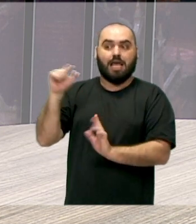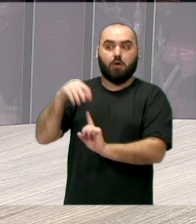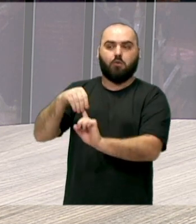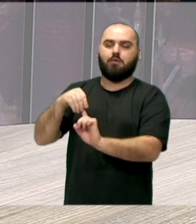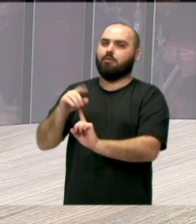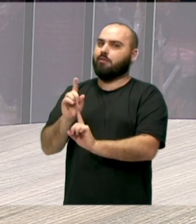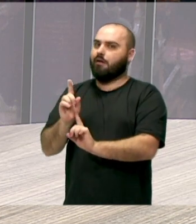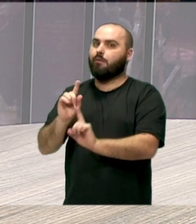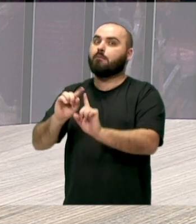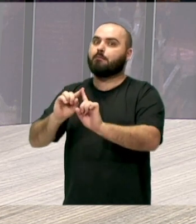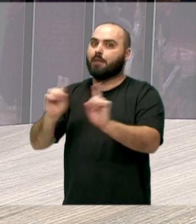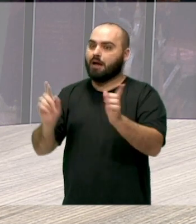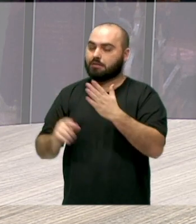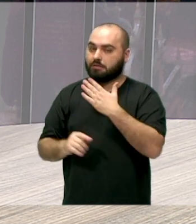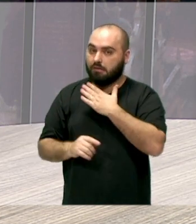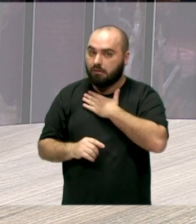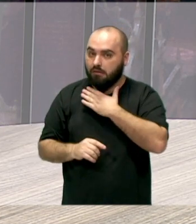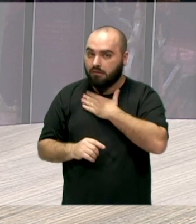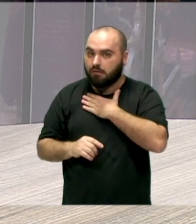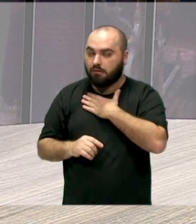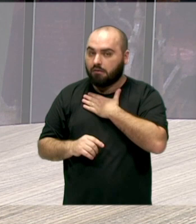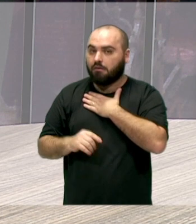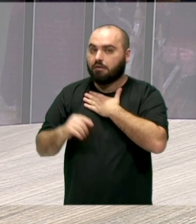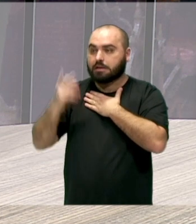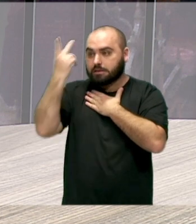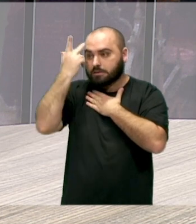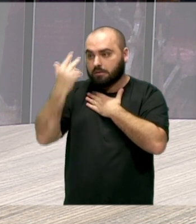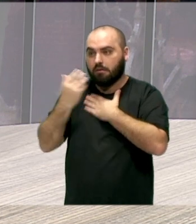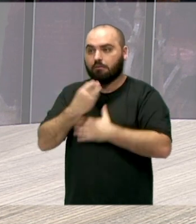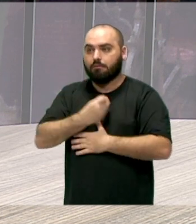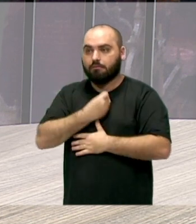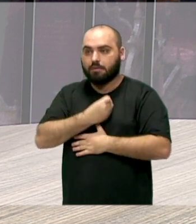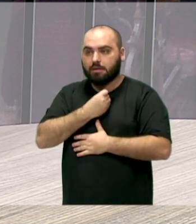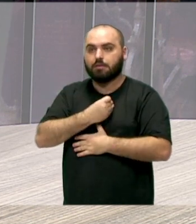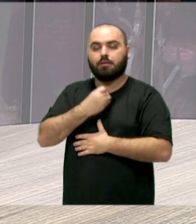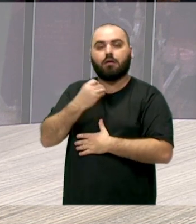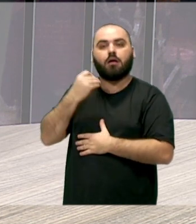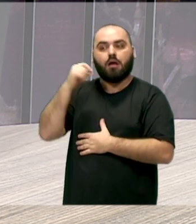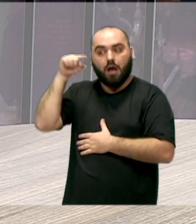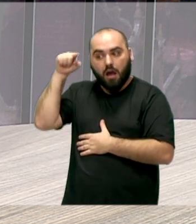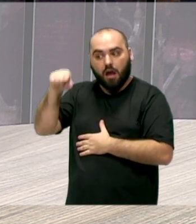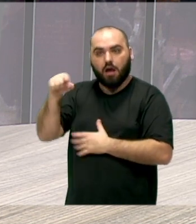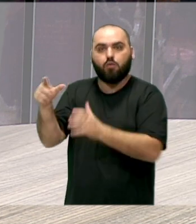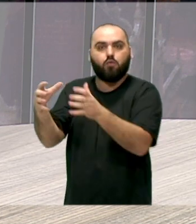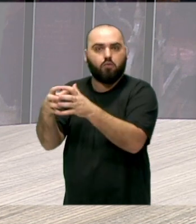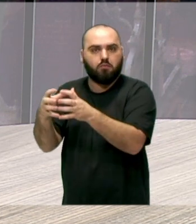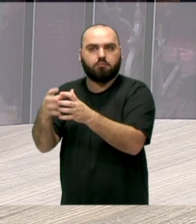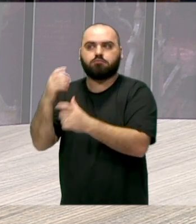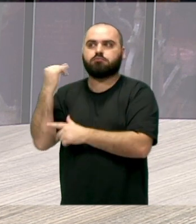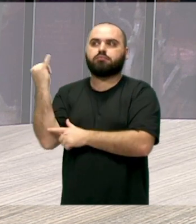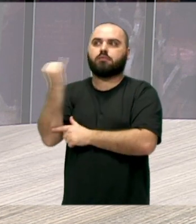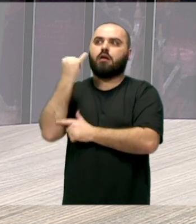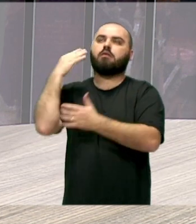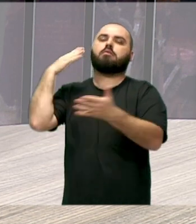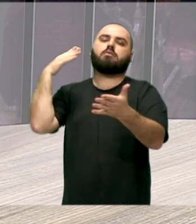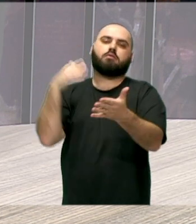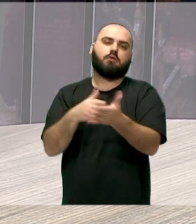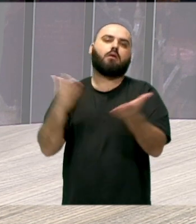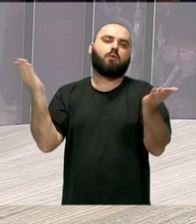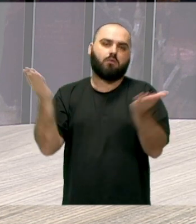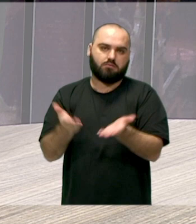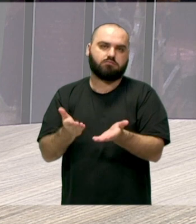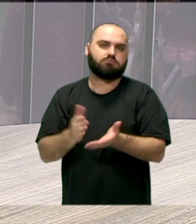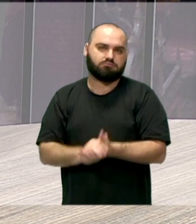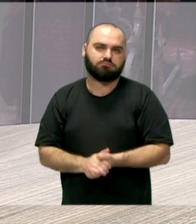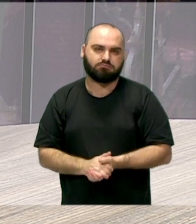para mim, para minha formação, para minha história, eles foram muito importantes e ainda são. Né? Se a gente for falar